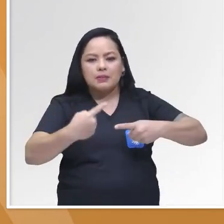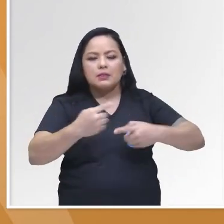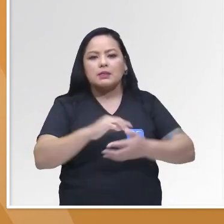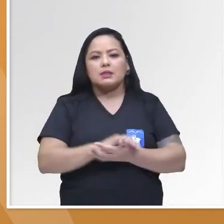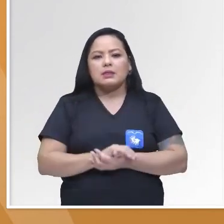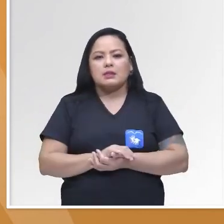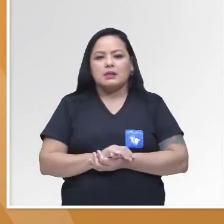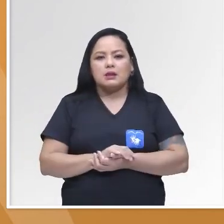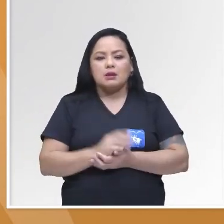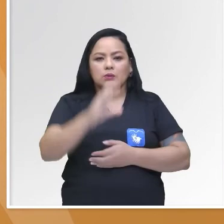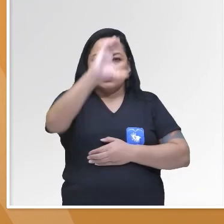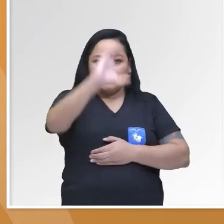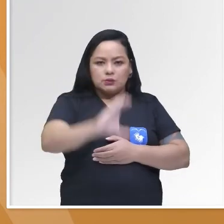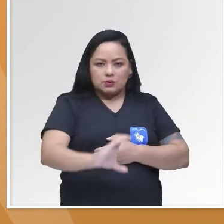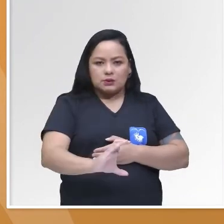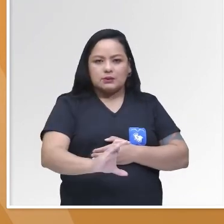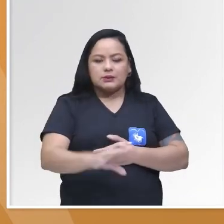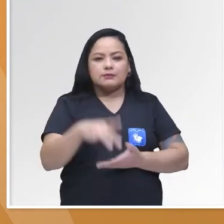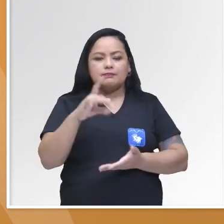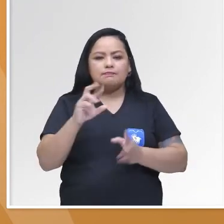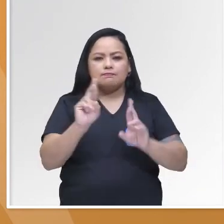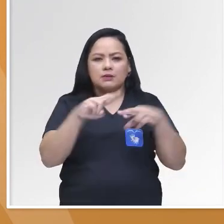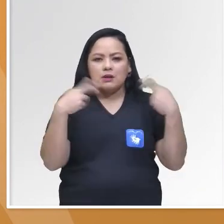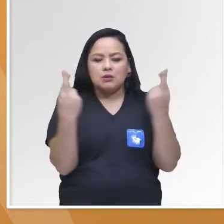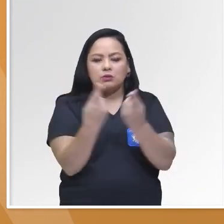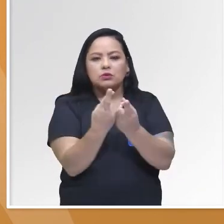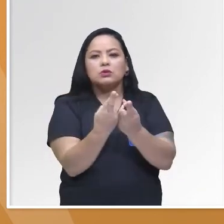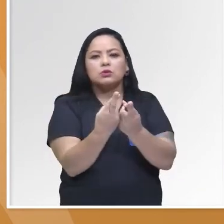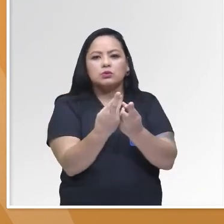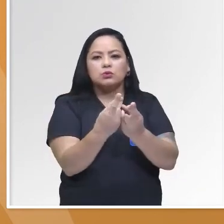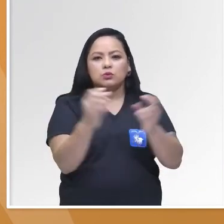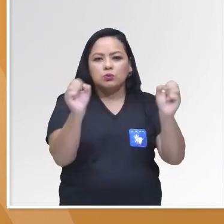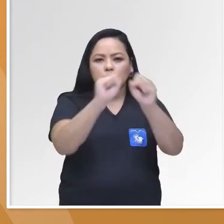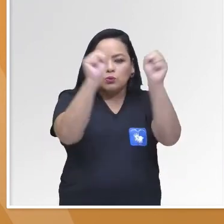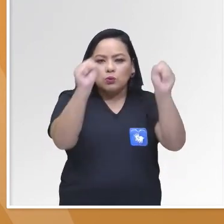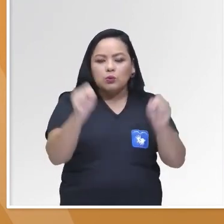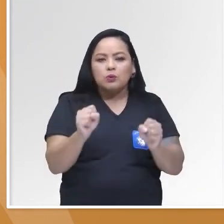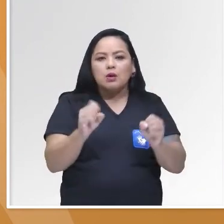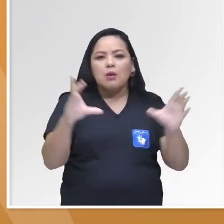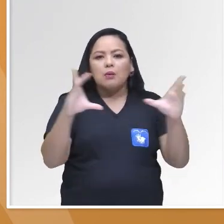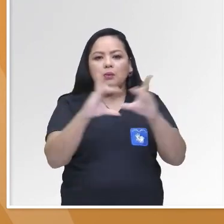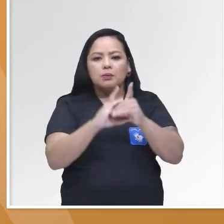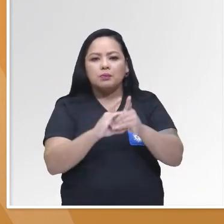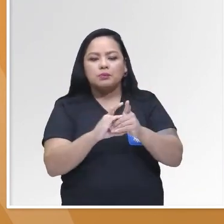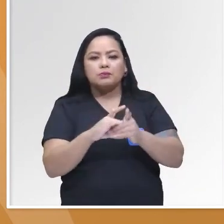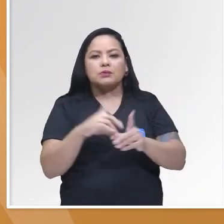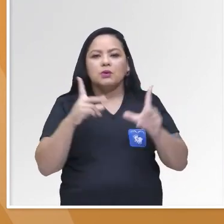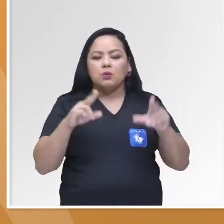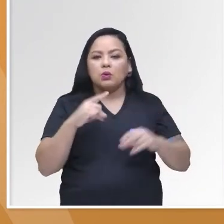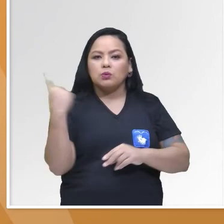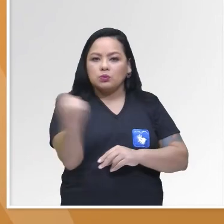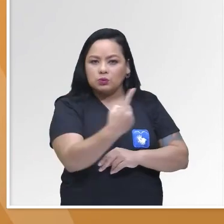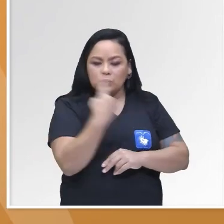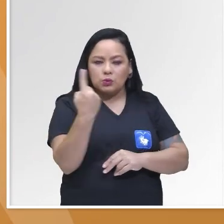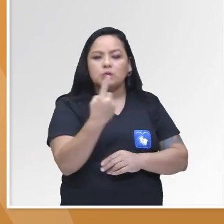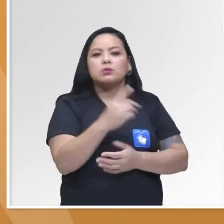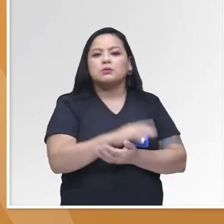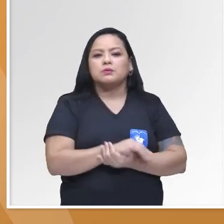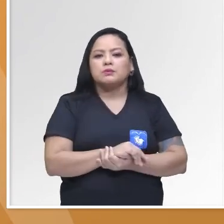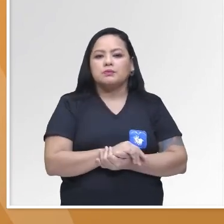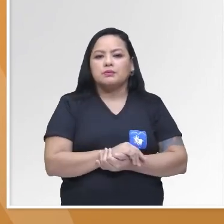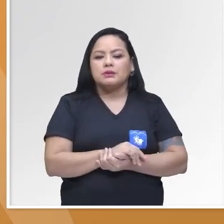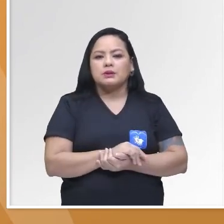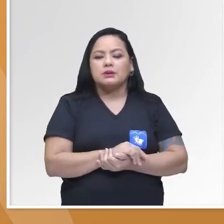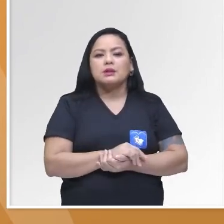os cidadãos reunidos em um sistema democrático, como o nosso, por exemplo, que é